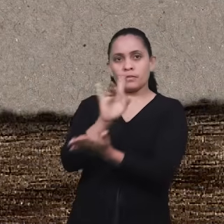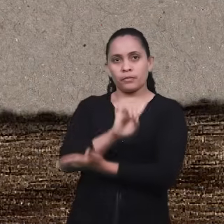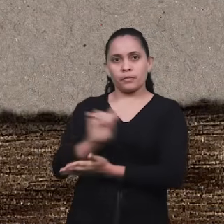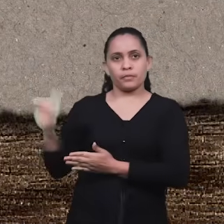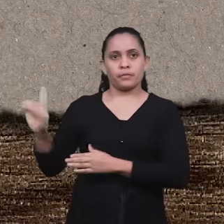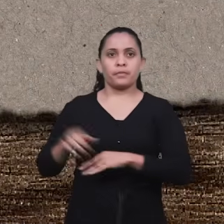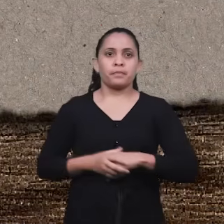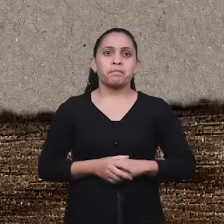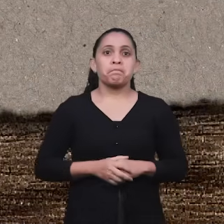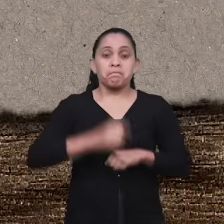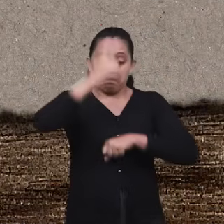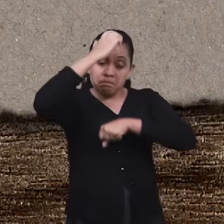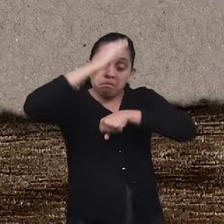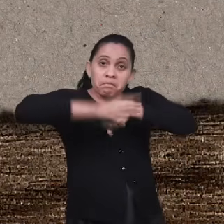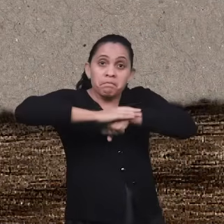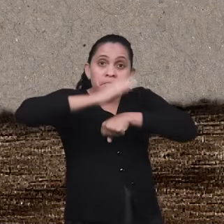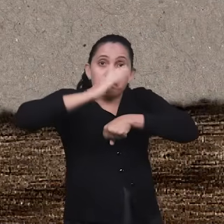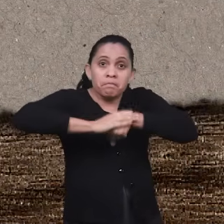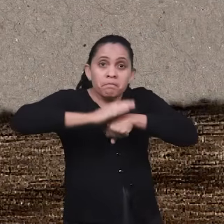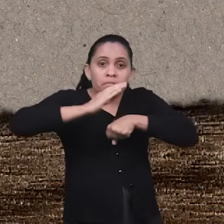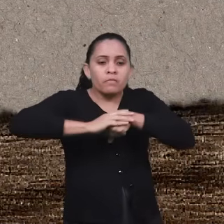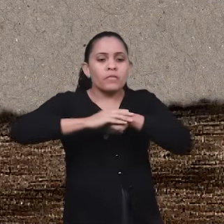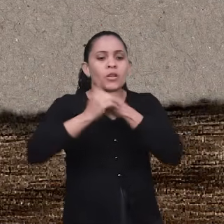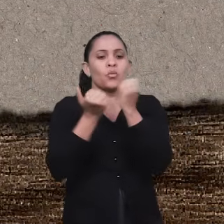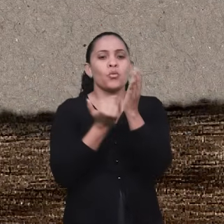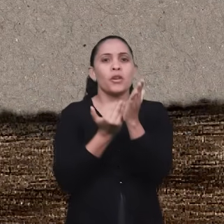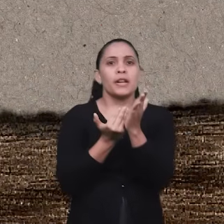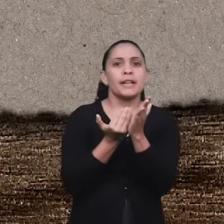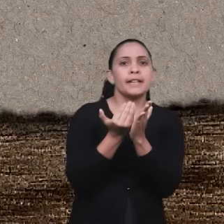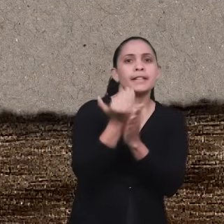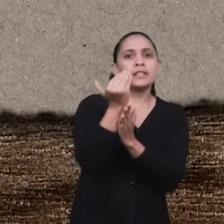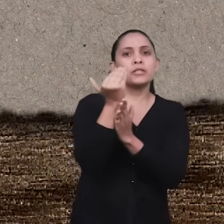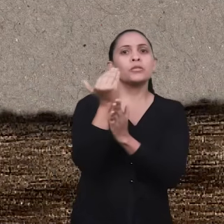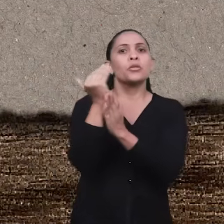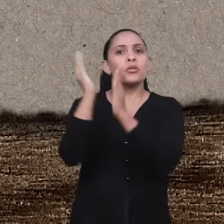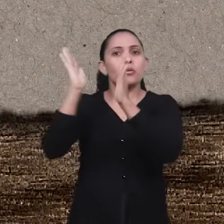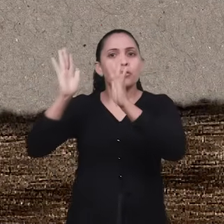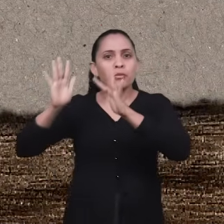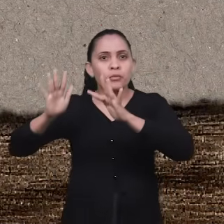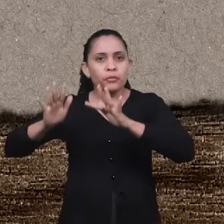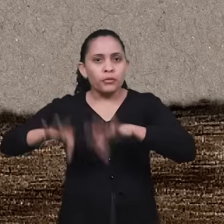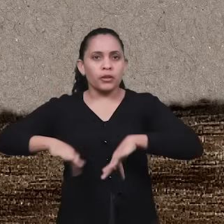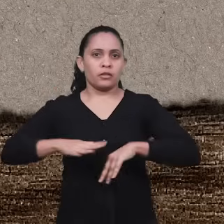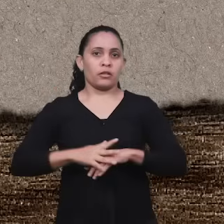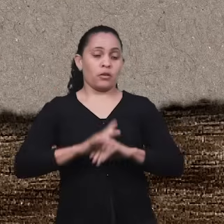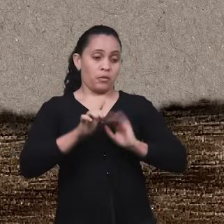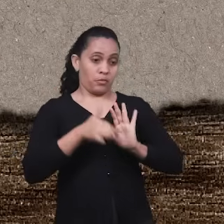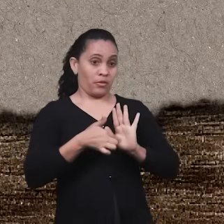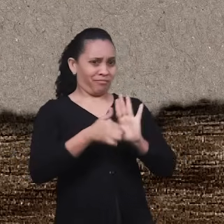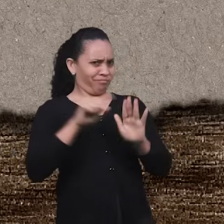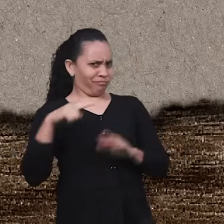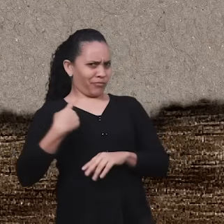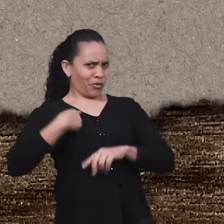Eu sou o Alfa e o Ômega. Aqui já podemos